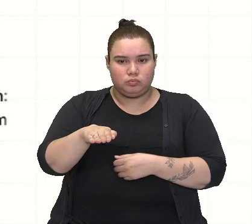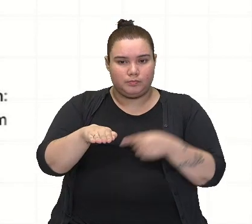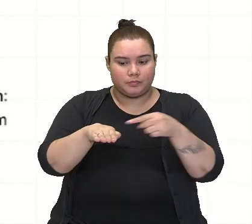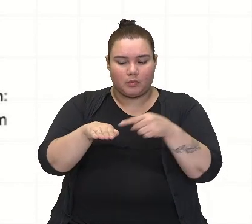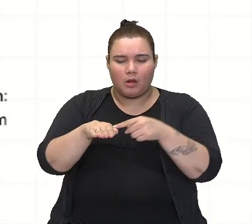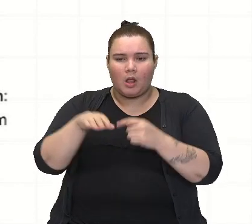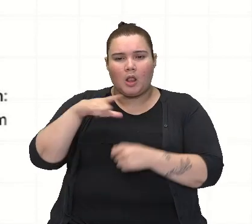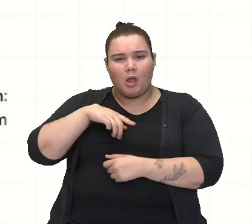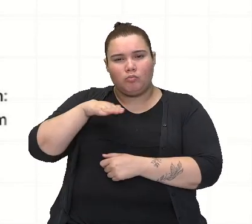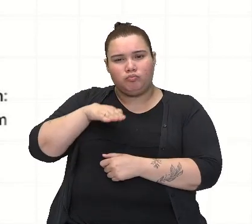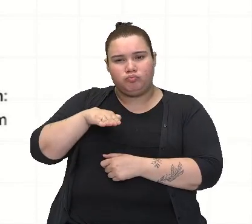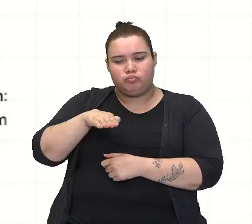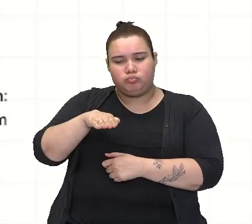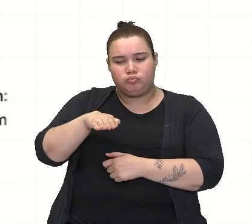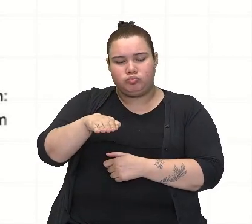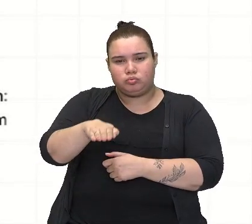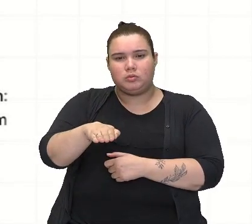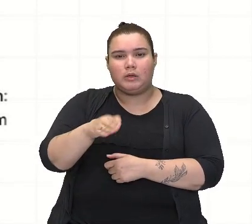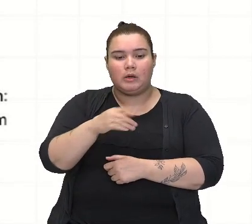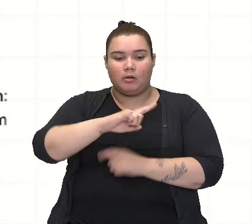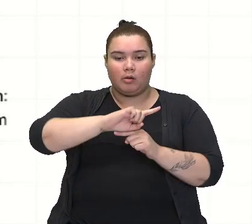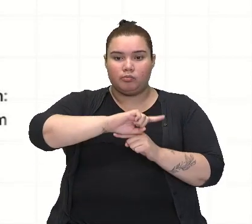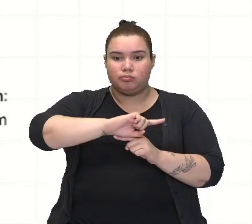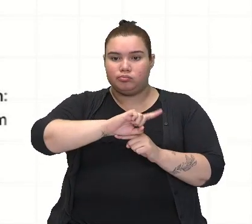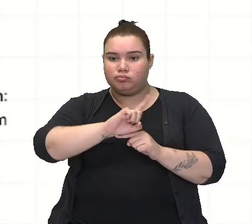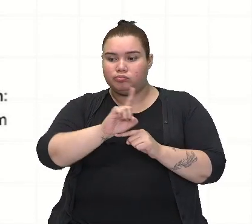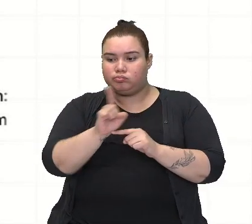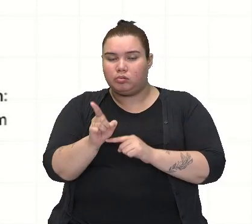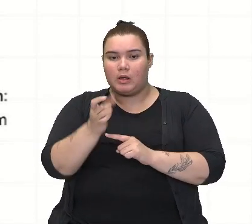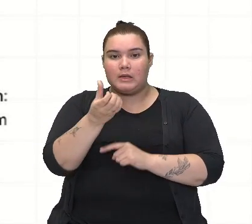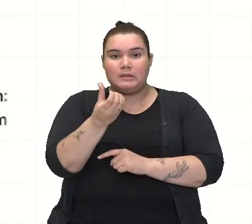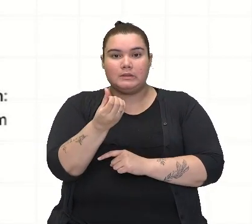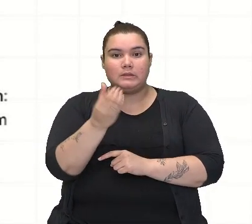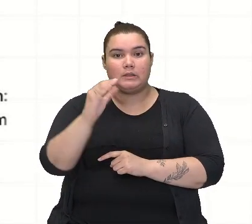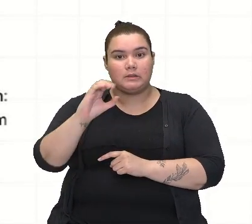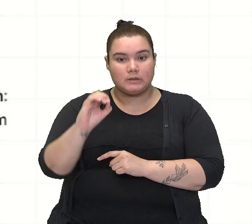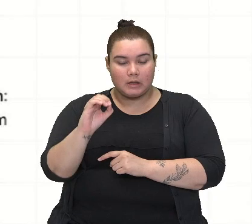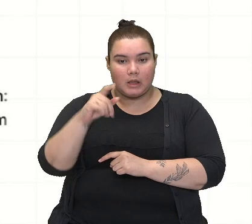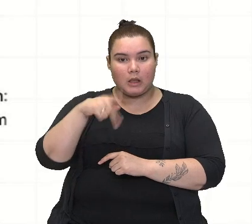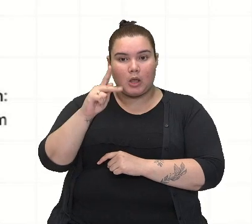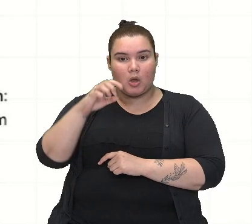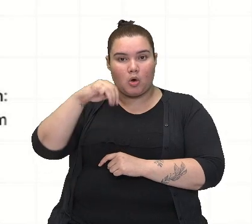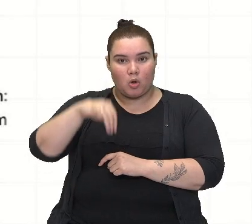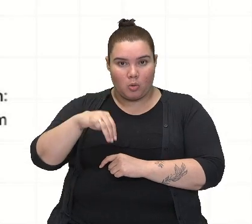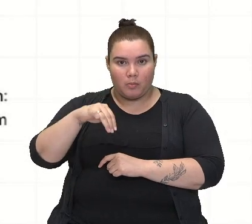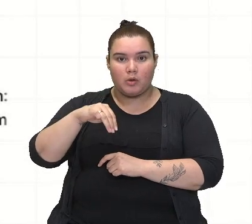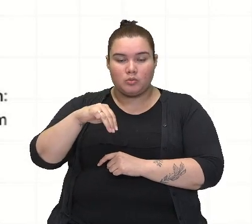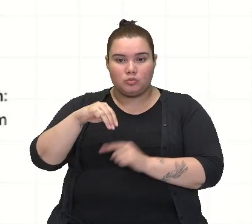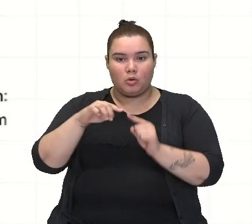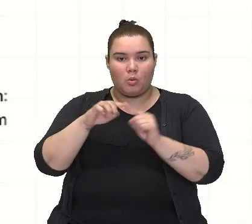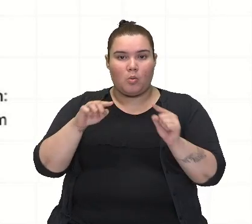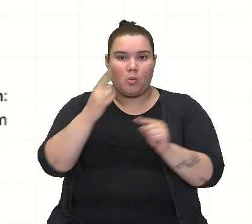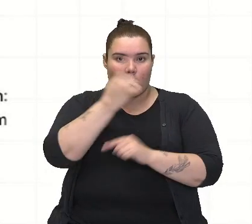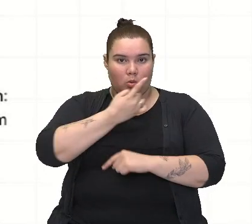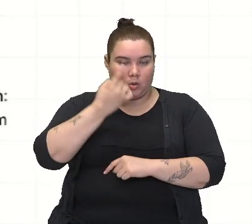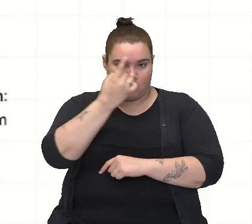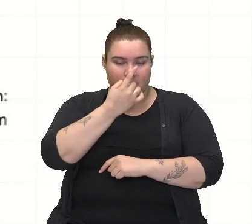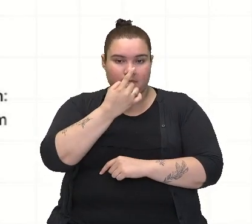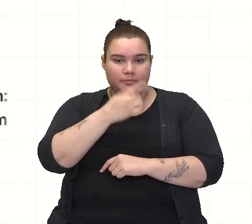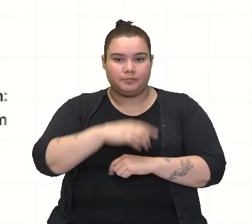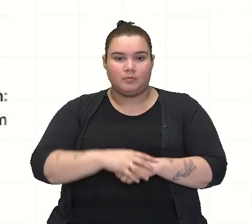a 60 km por hora e em determinado período de tempo